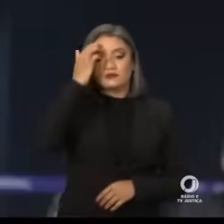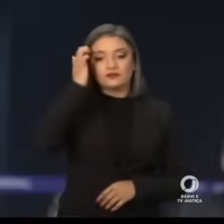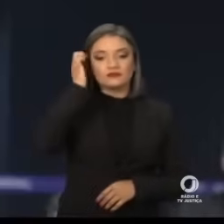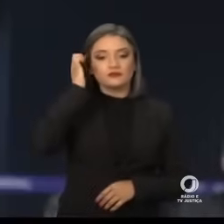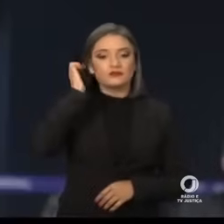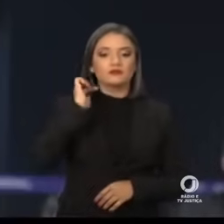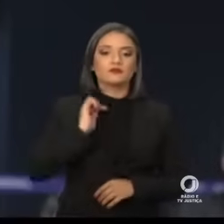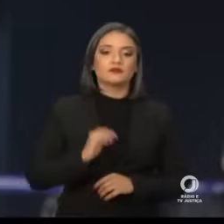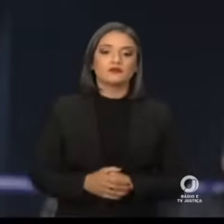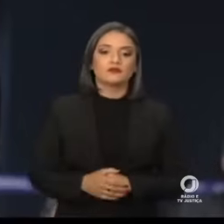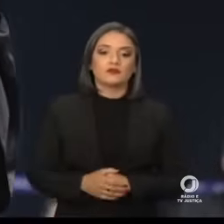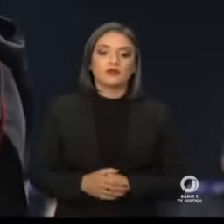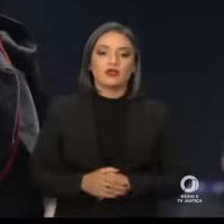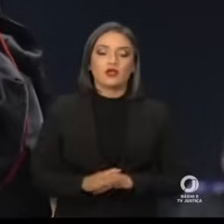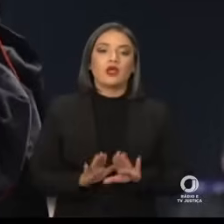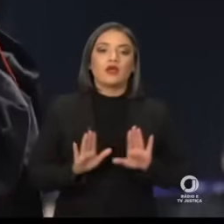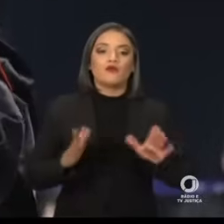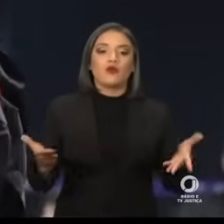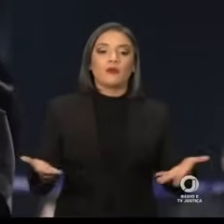O mérito.